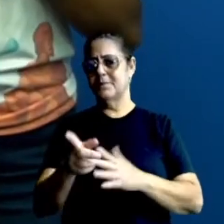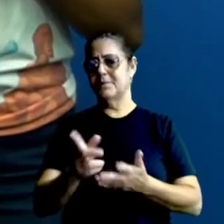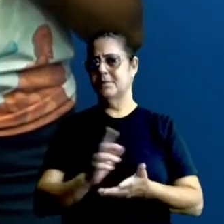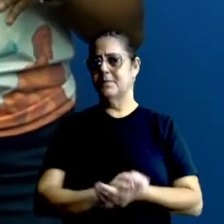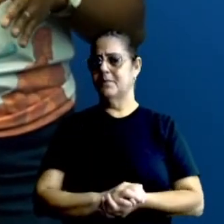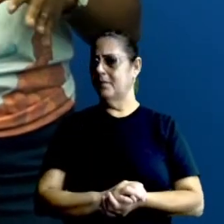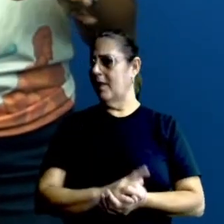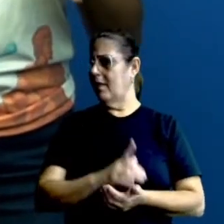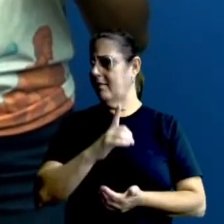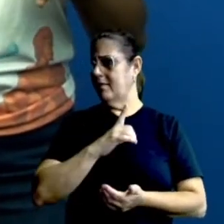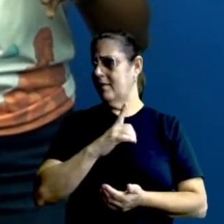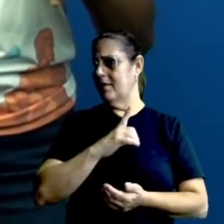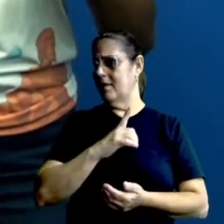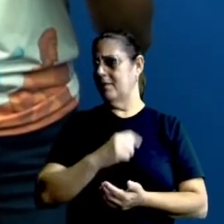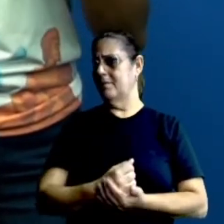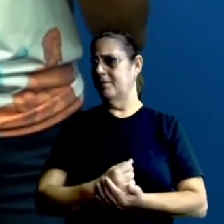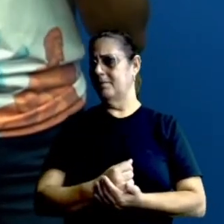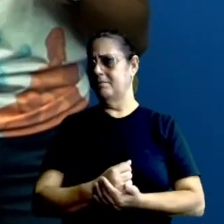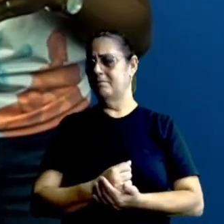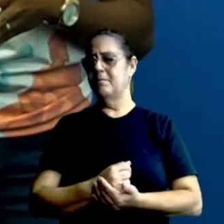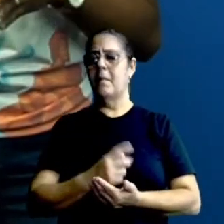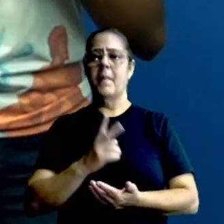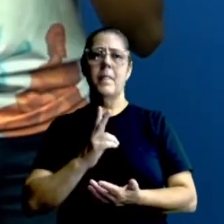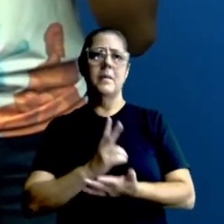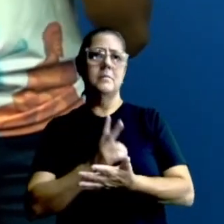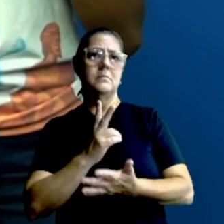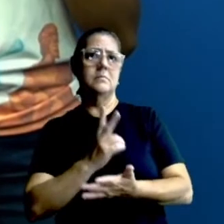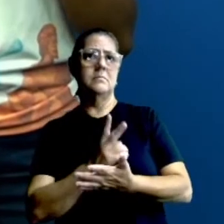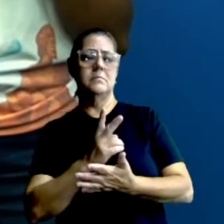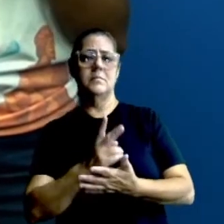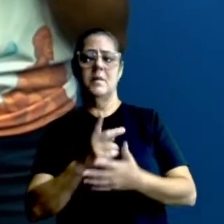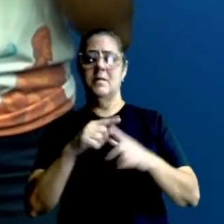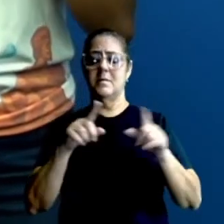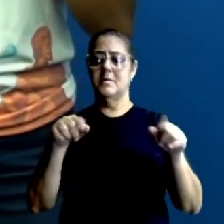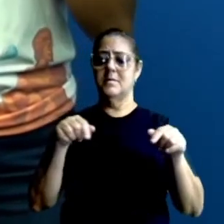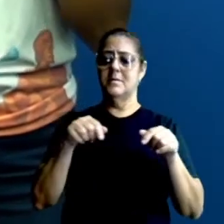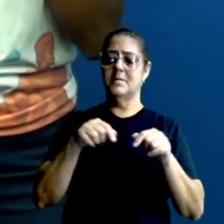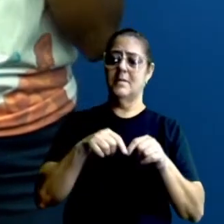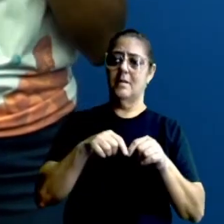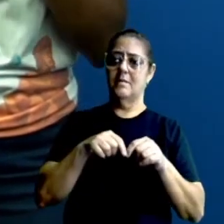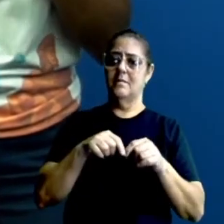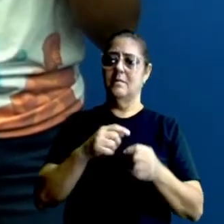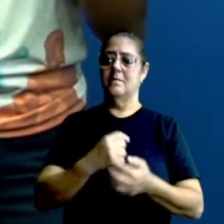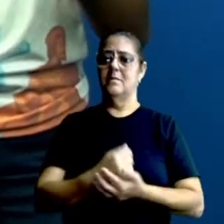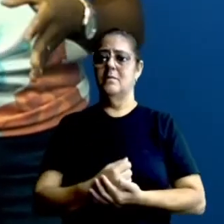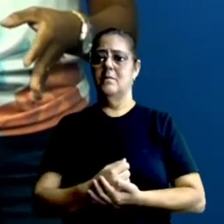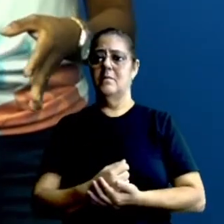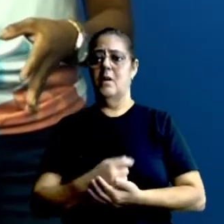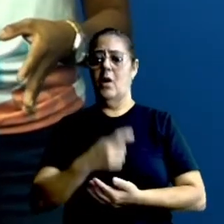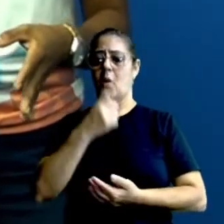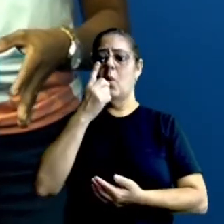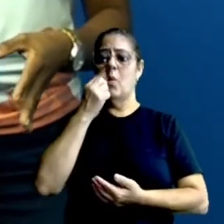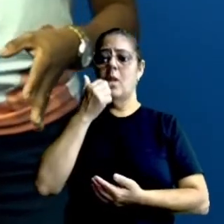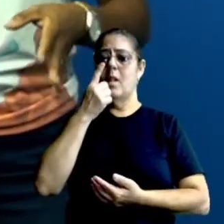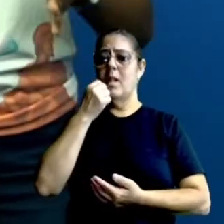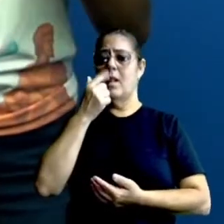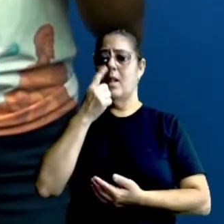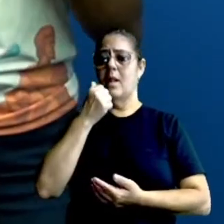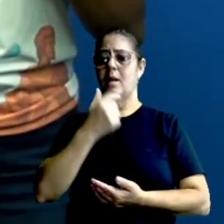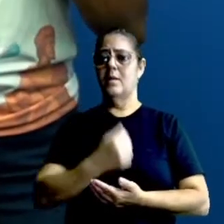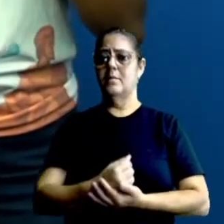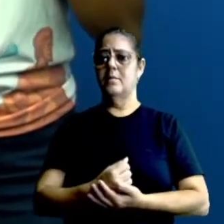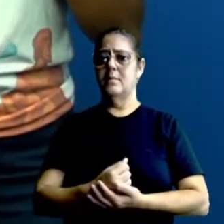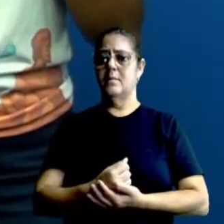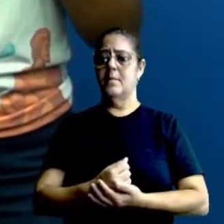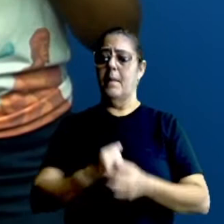do lado tem um momento que acontece muito principalmente para quem usa o penso vocês lápis